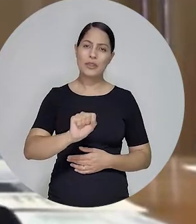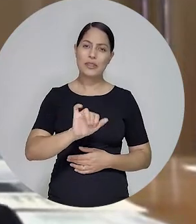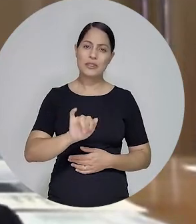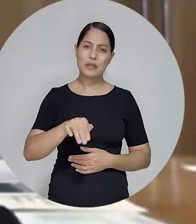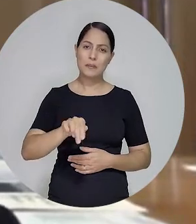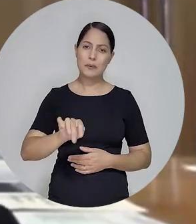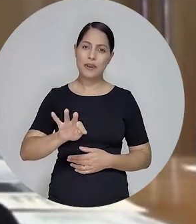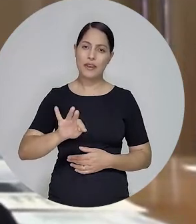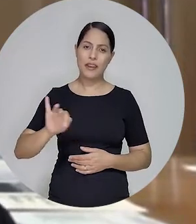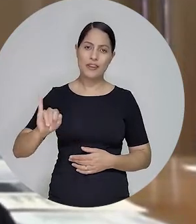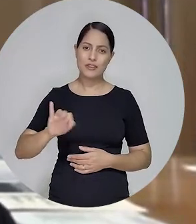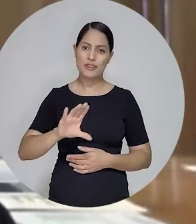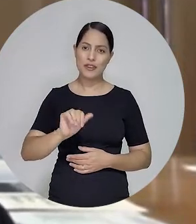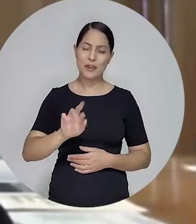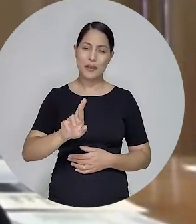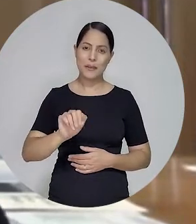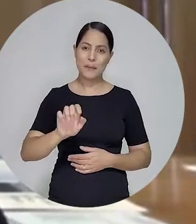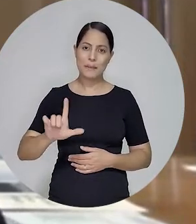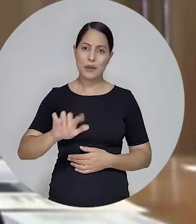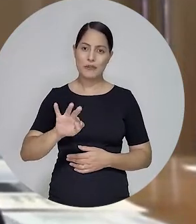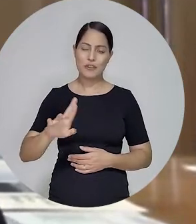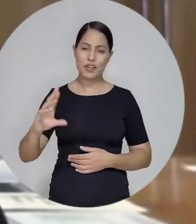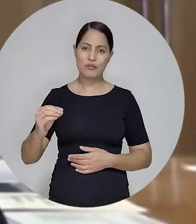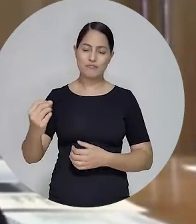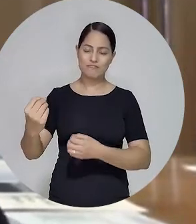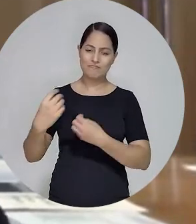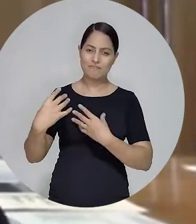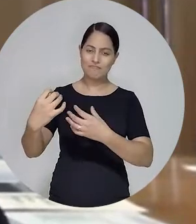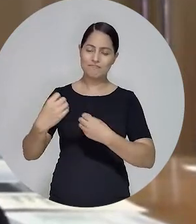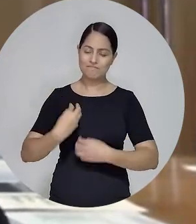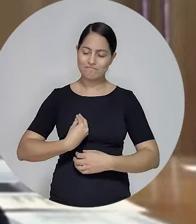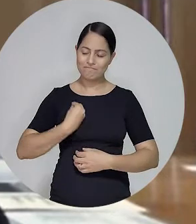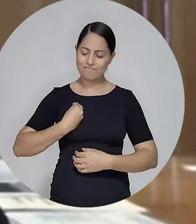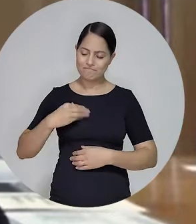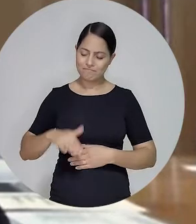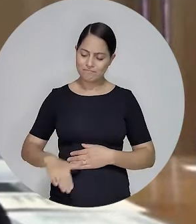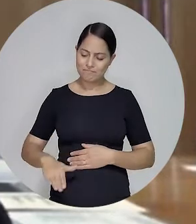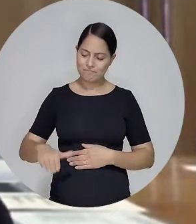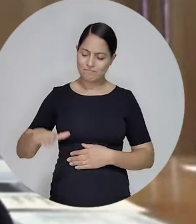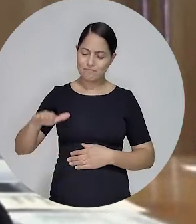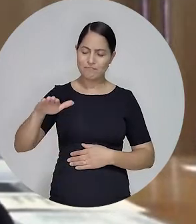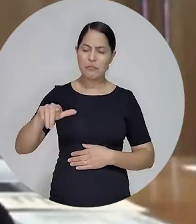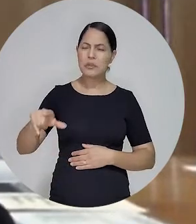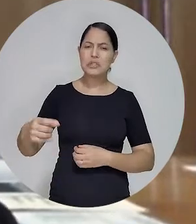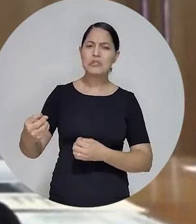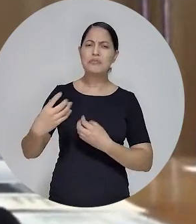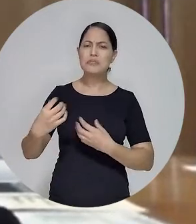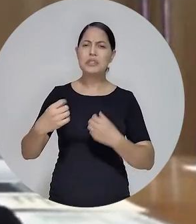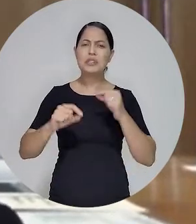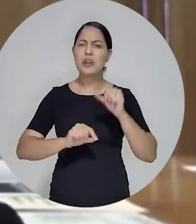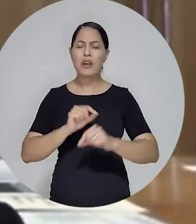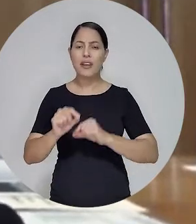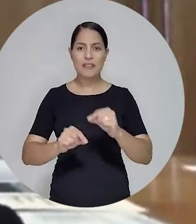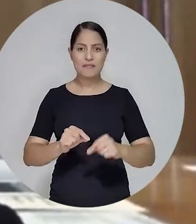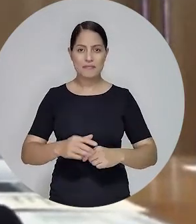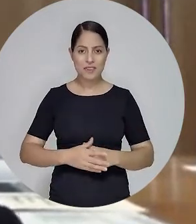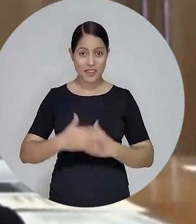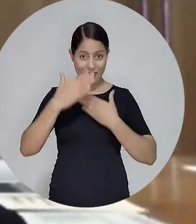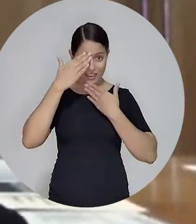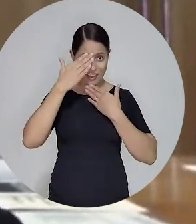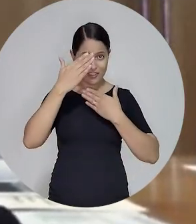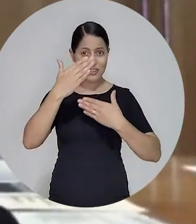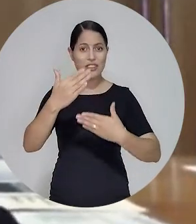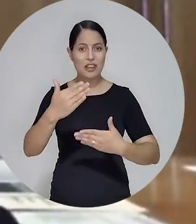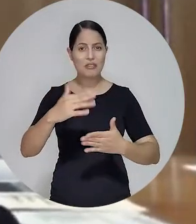Filho, aprendi a importância da justiça e da gratidão em minha vida. E ele nos dizia que a gratidão é